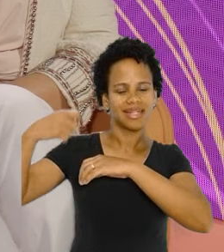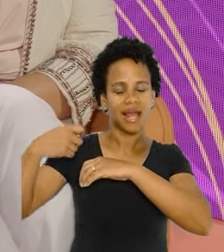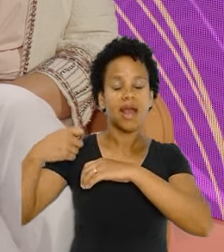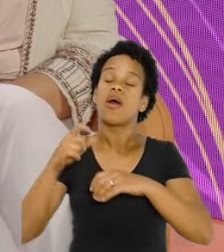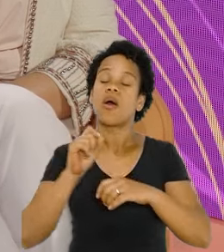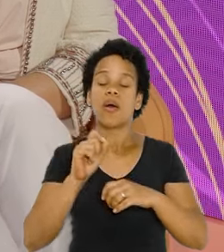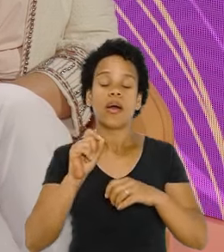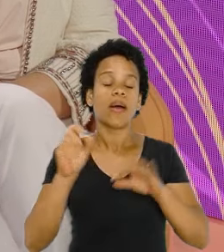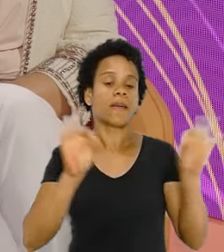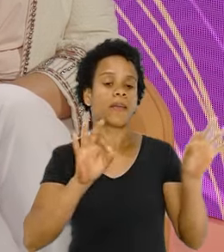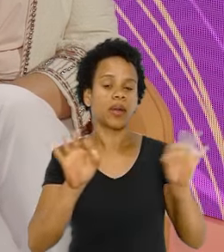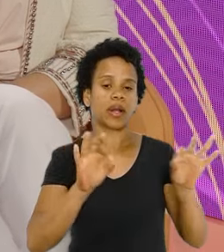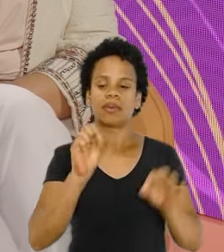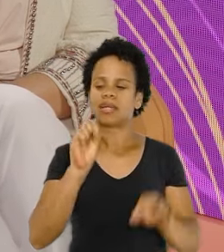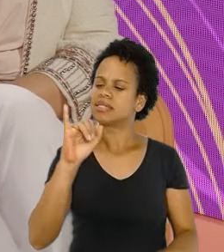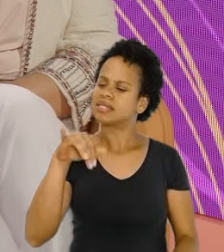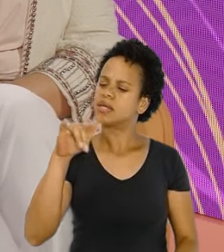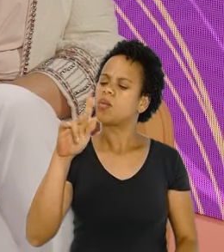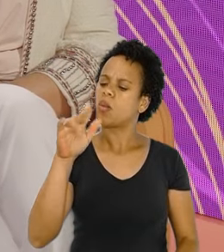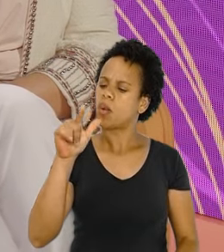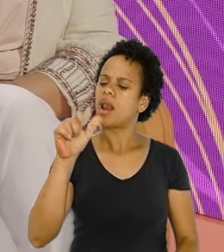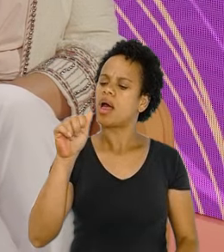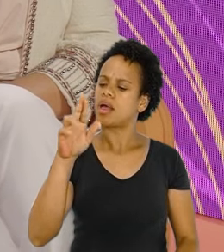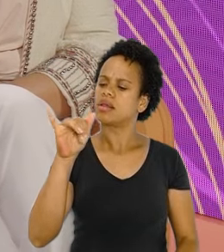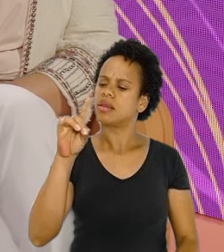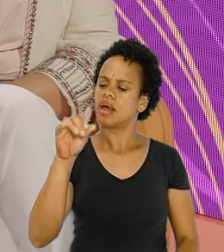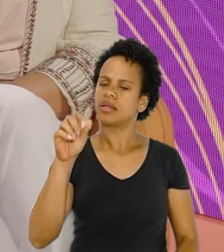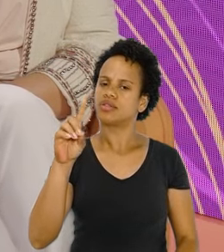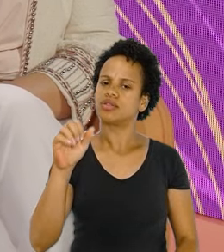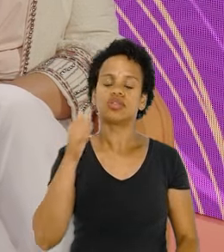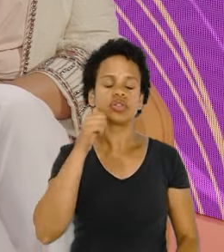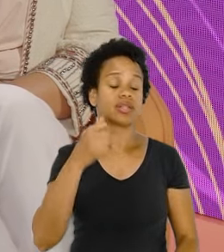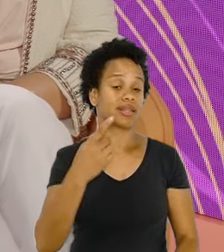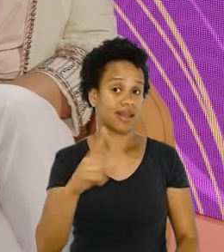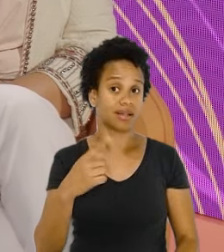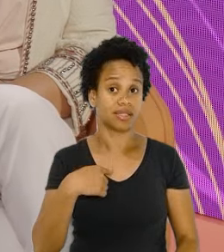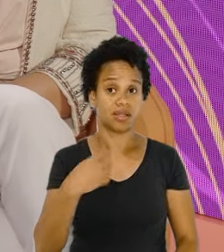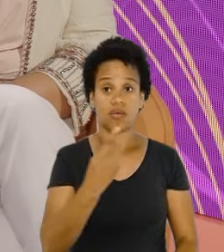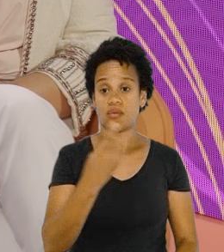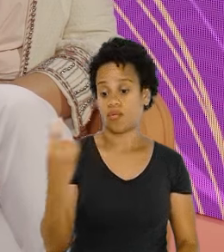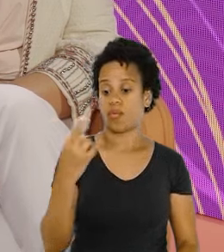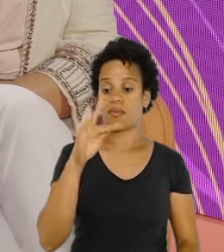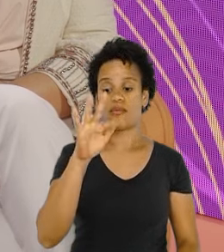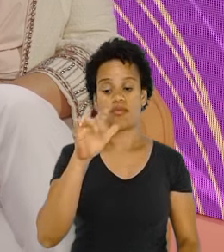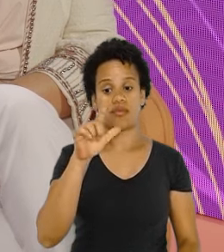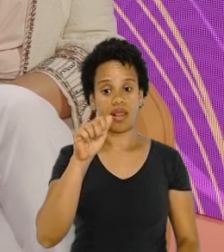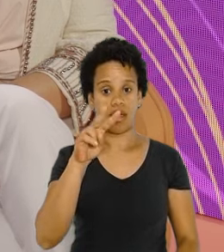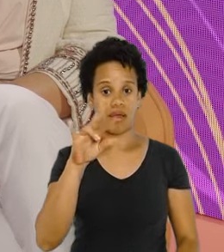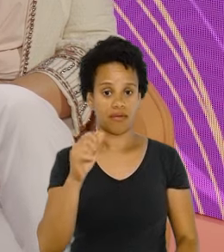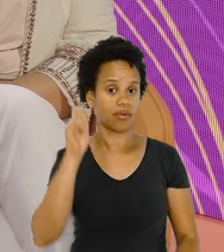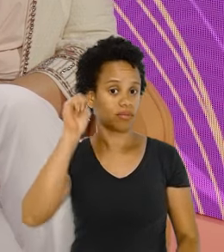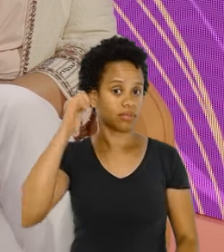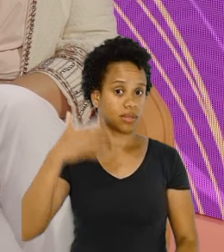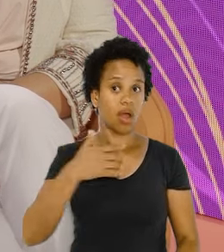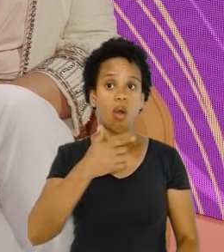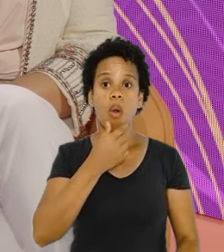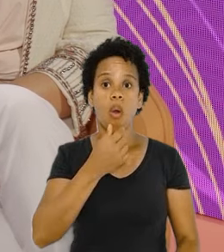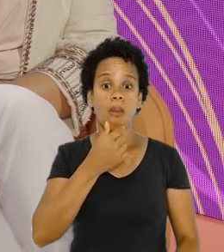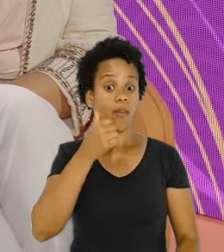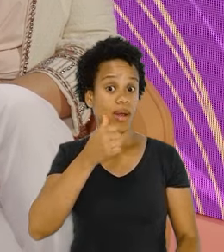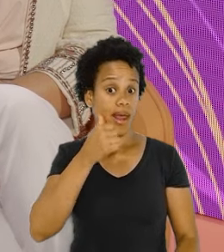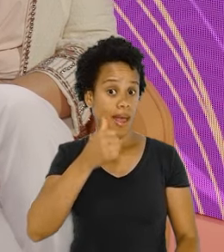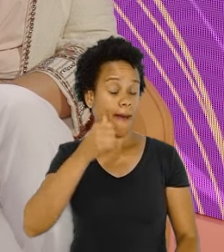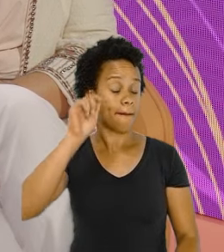delas eu sou a Ana Flávia gestora Estadual do programa sebrai delas do sebrai São Paulo sou uma mulher preta não retinta